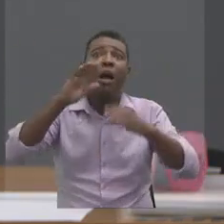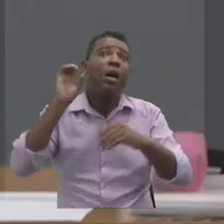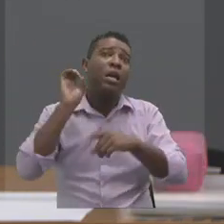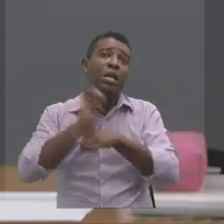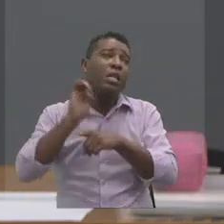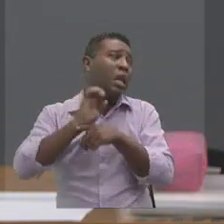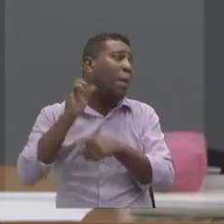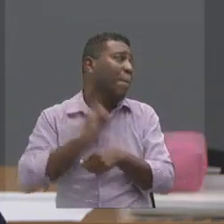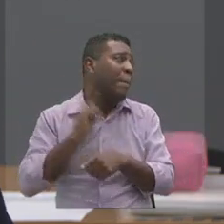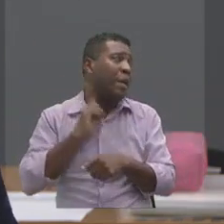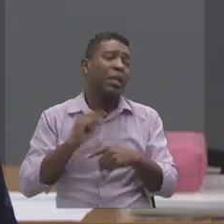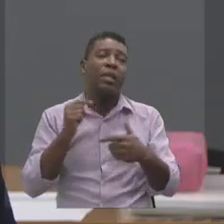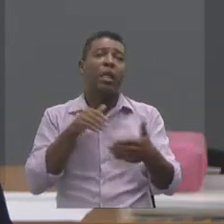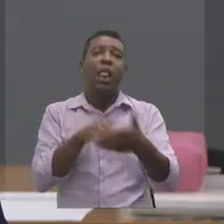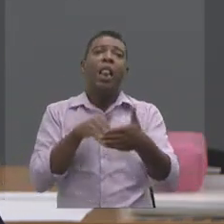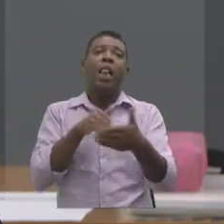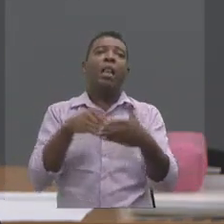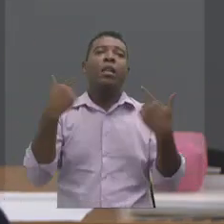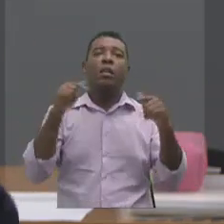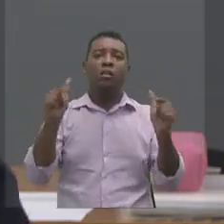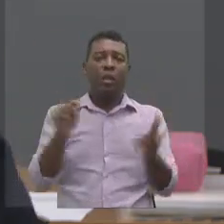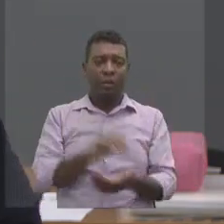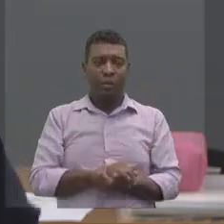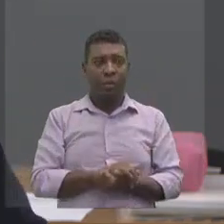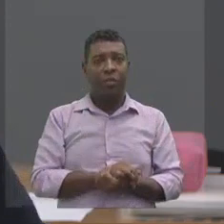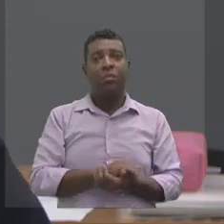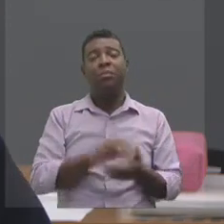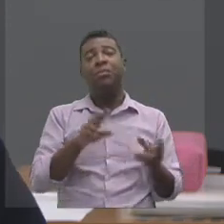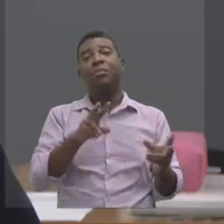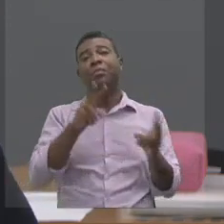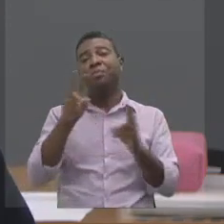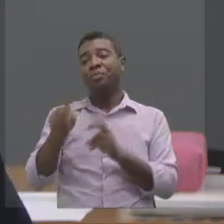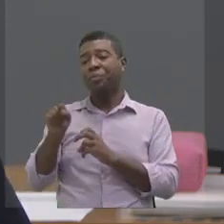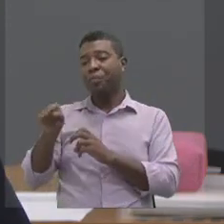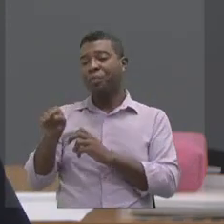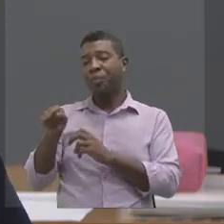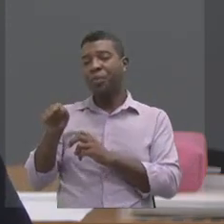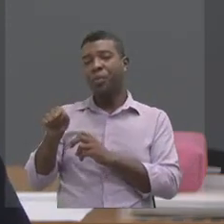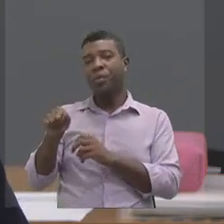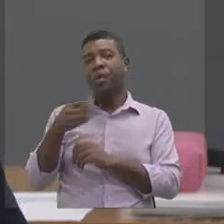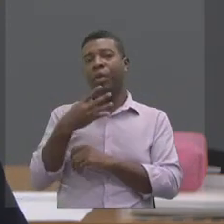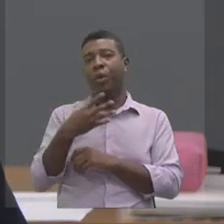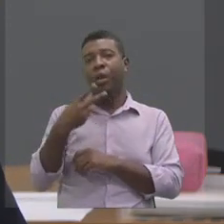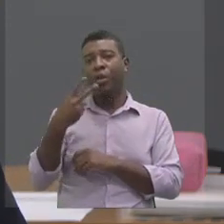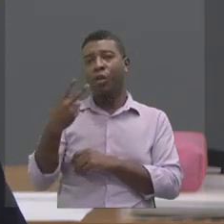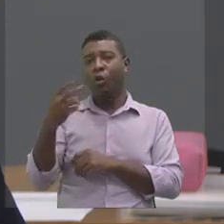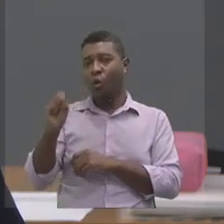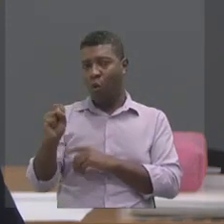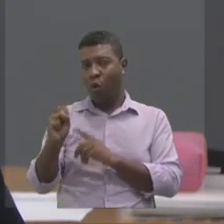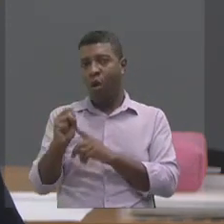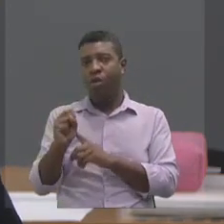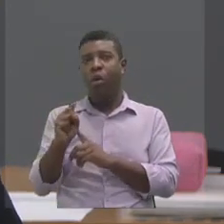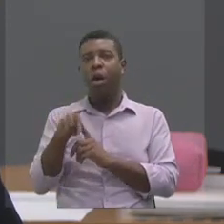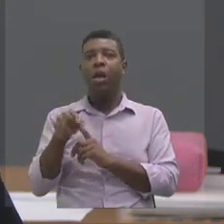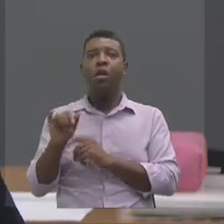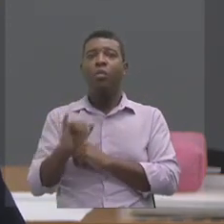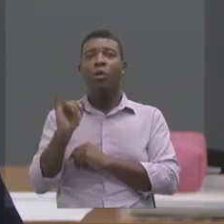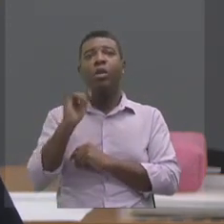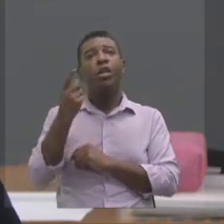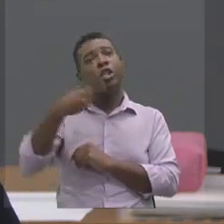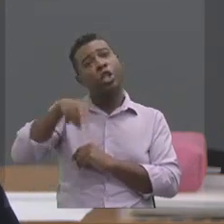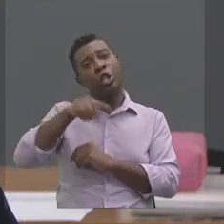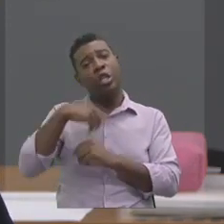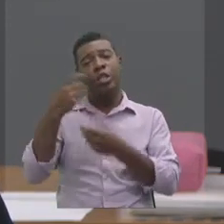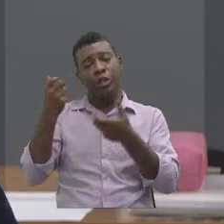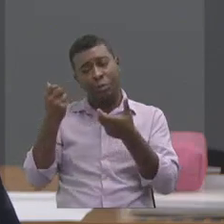Estadual sobre a questão Deputado da 428 né portanto também a gente aqui prestar conta esclarecer